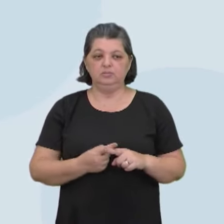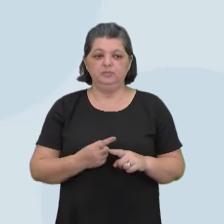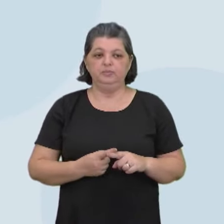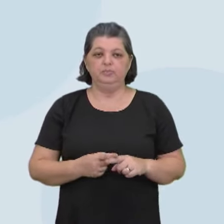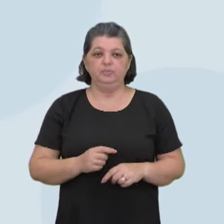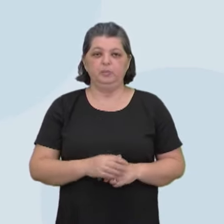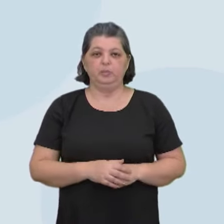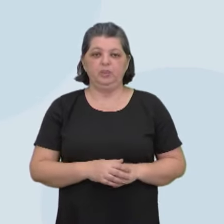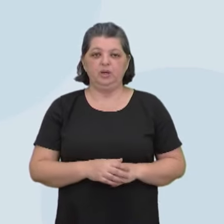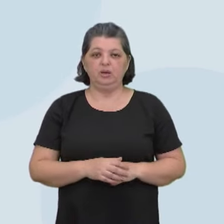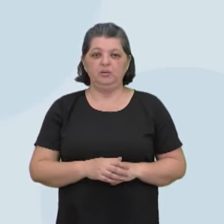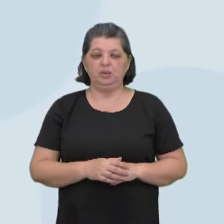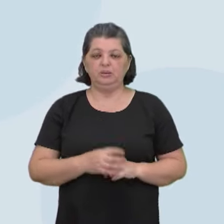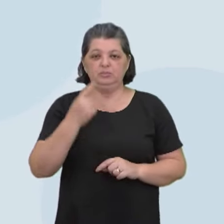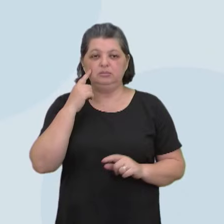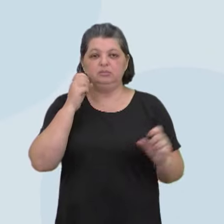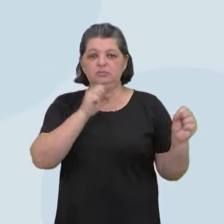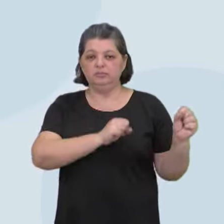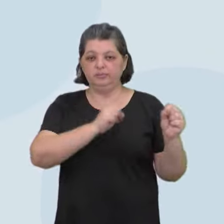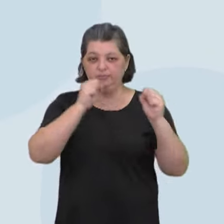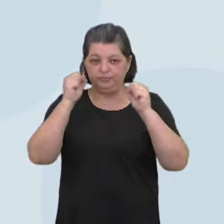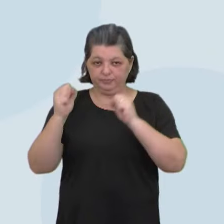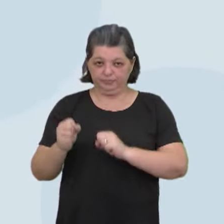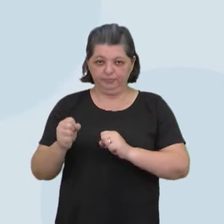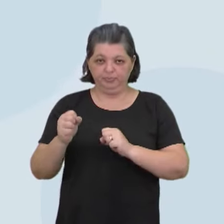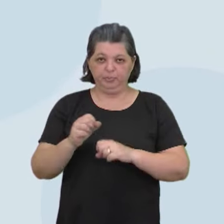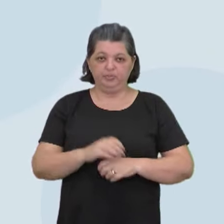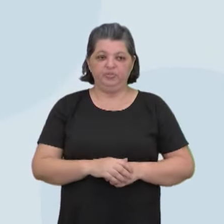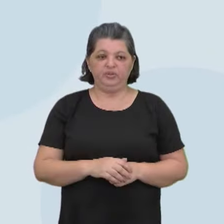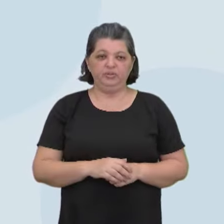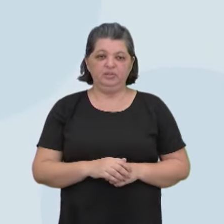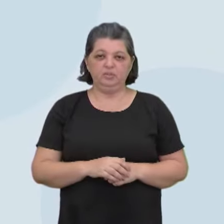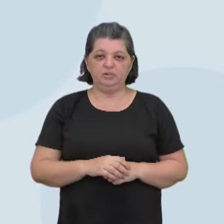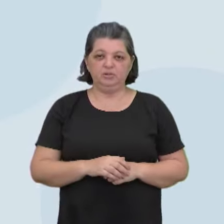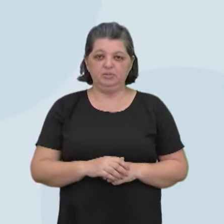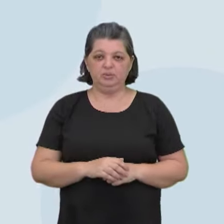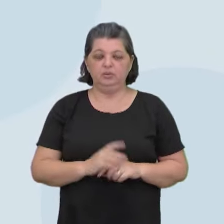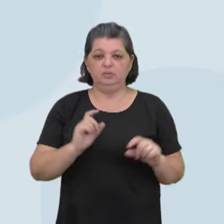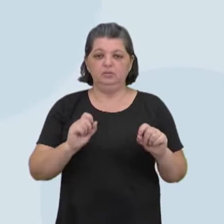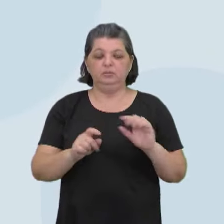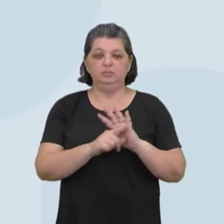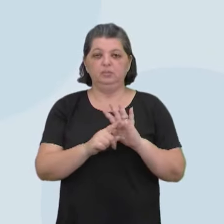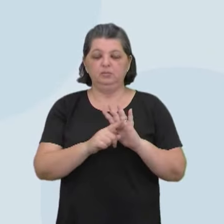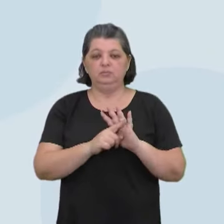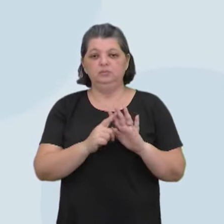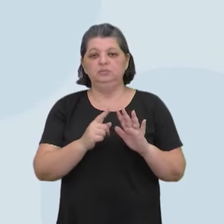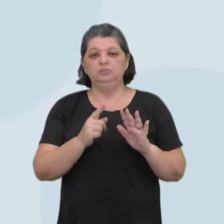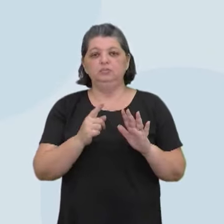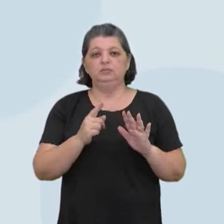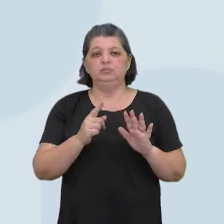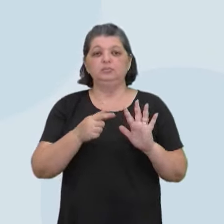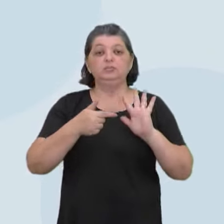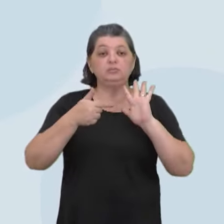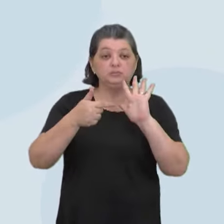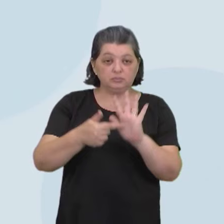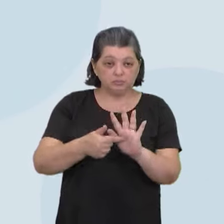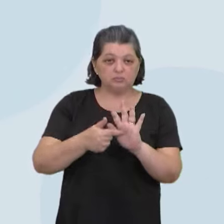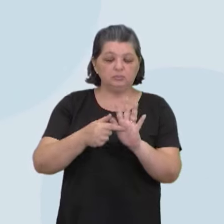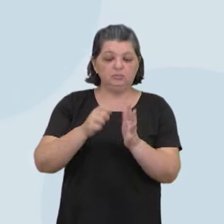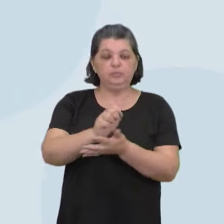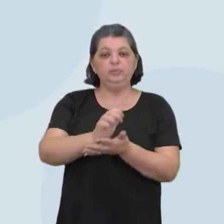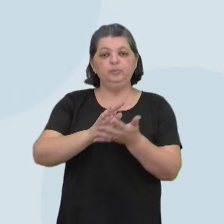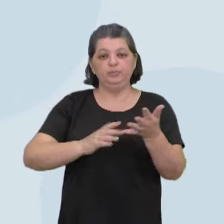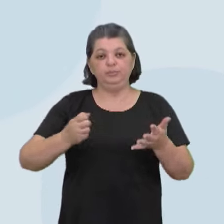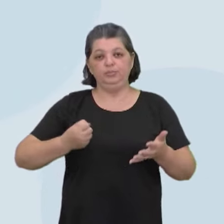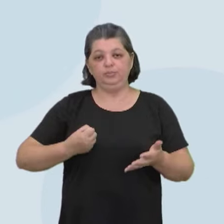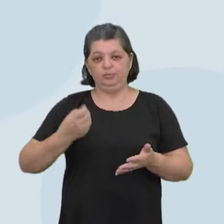poder estabelecido, o poder instituído contra a vida humana, tá certo? Então, a gente tem trazido, ao longo da nossa atividade